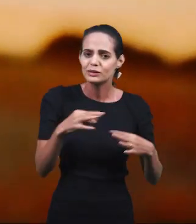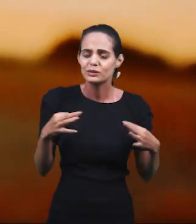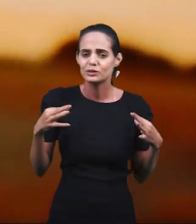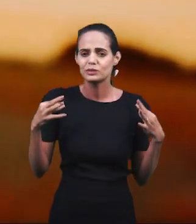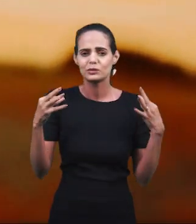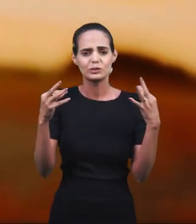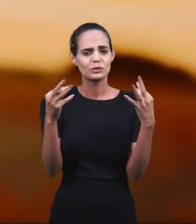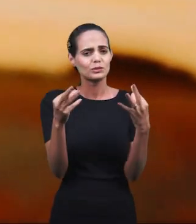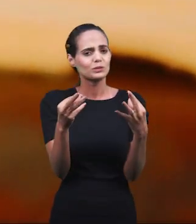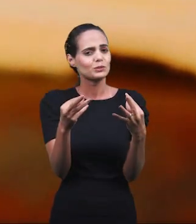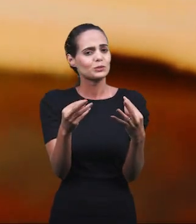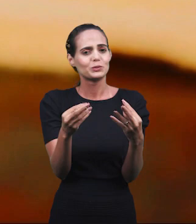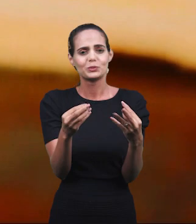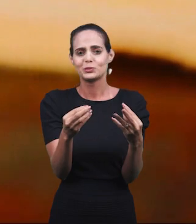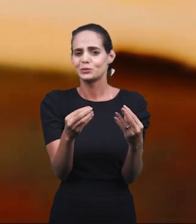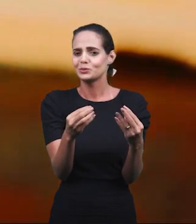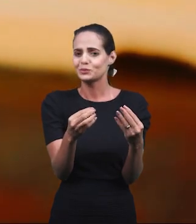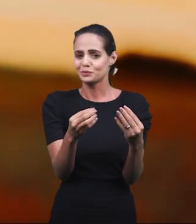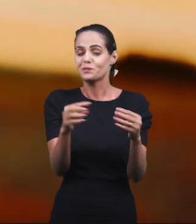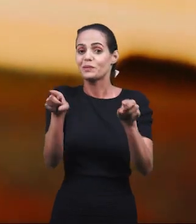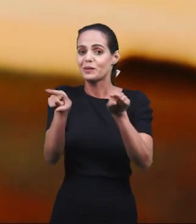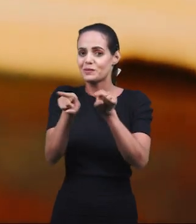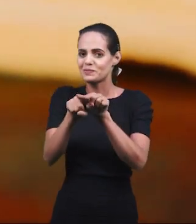todo seu amor nos